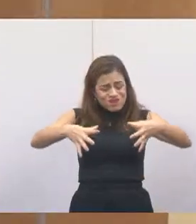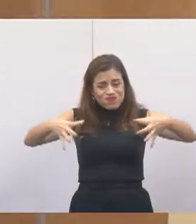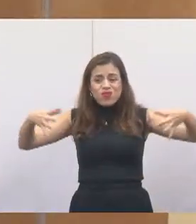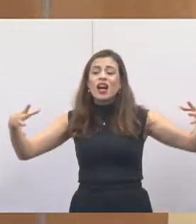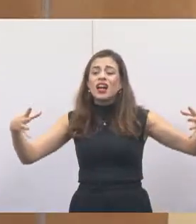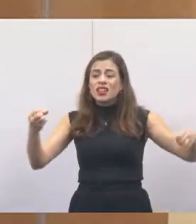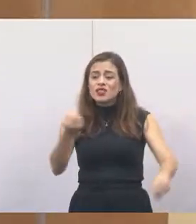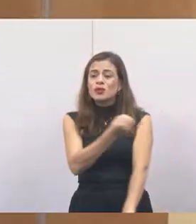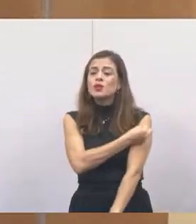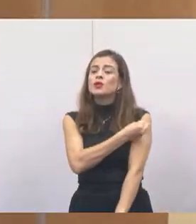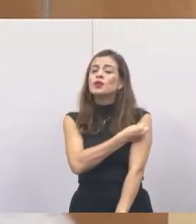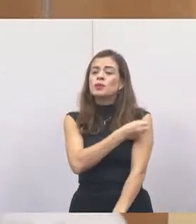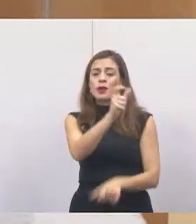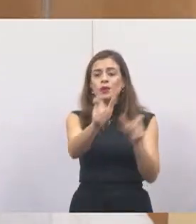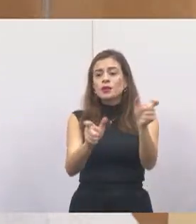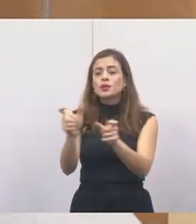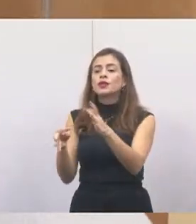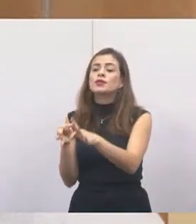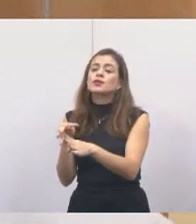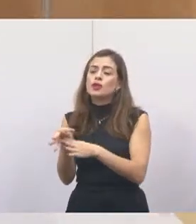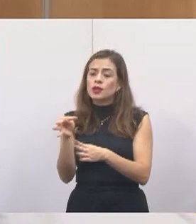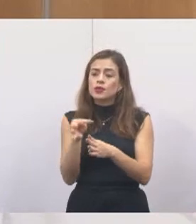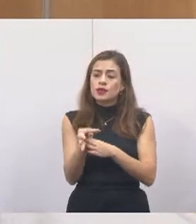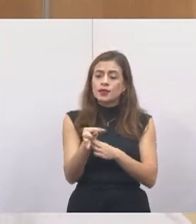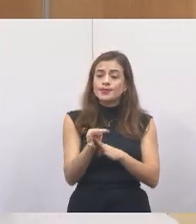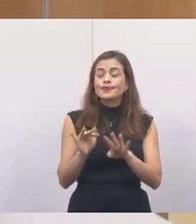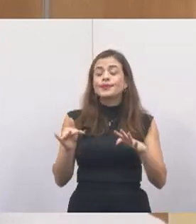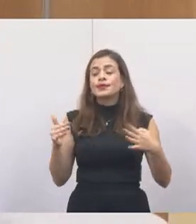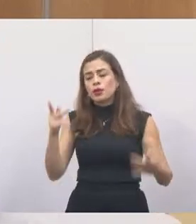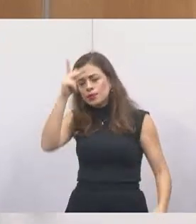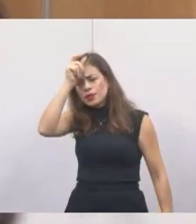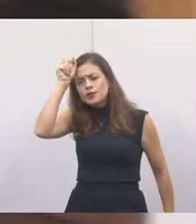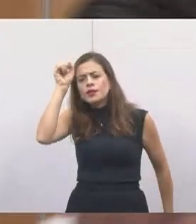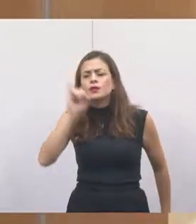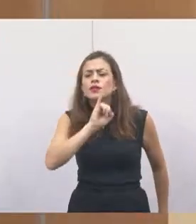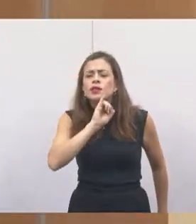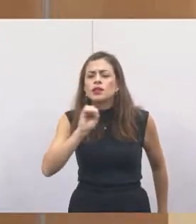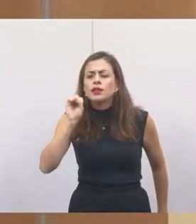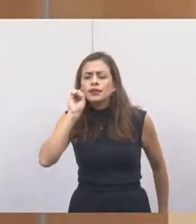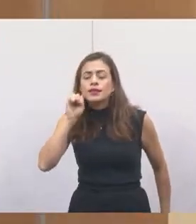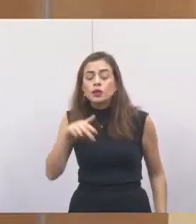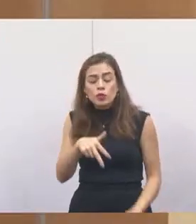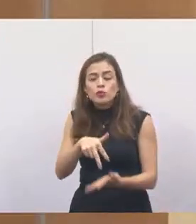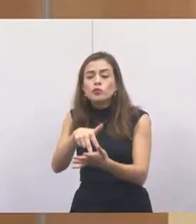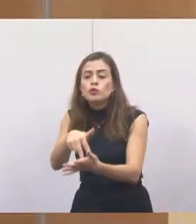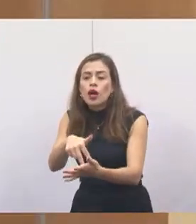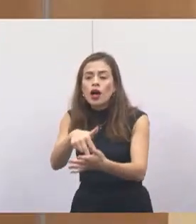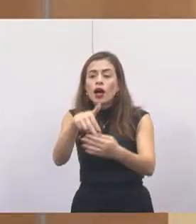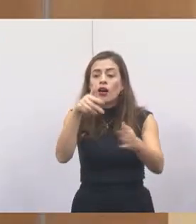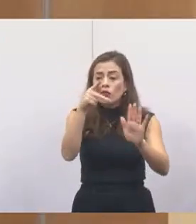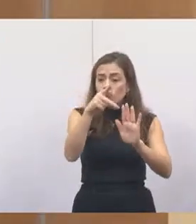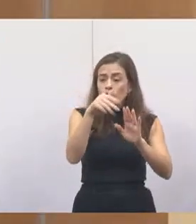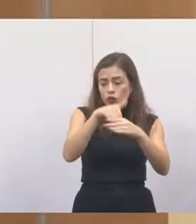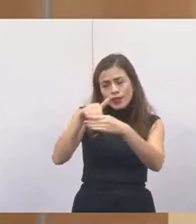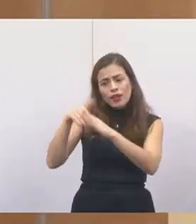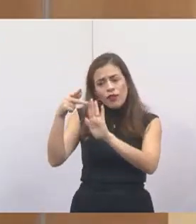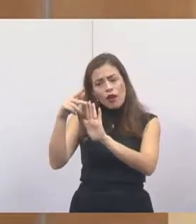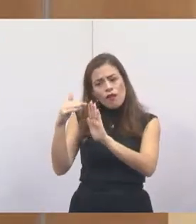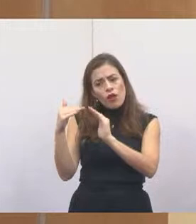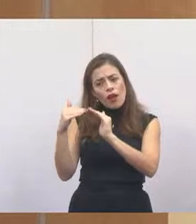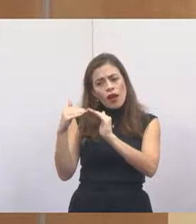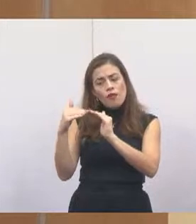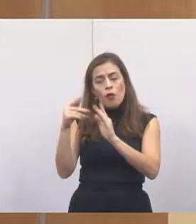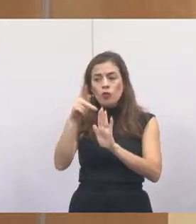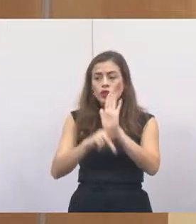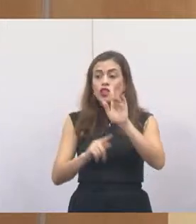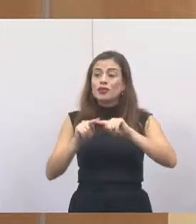ampliação do número de conselheiros tutelares. Então, prefeito Isaías, estou aqui nessa tribuna para votar favorável ao seu projeto, porque sou um